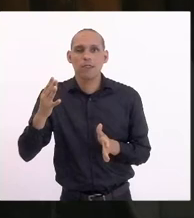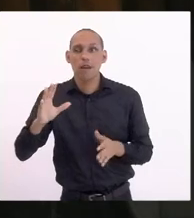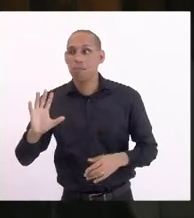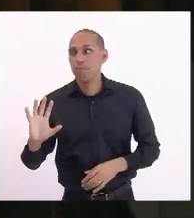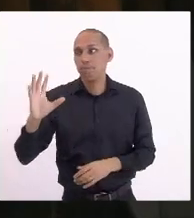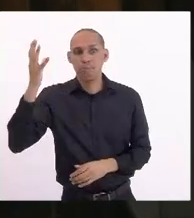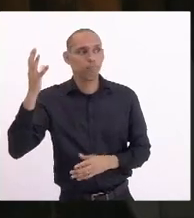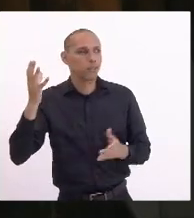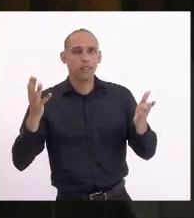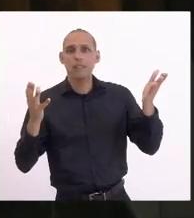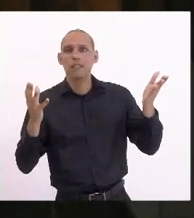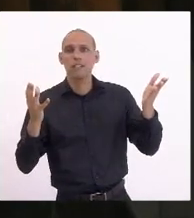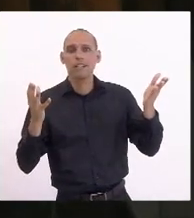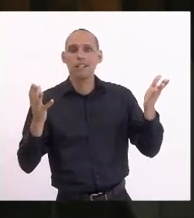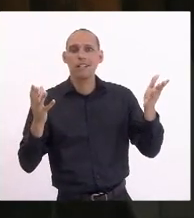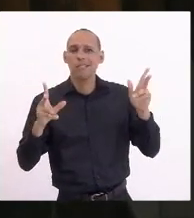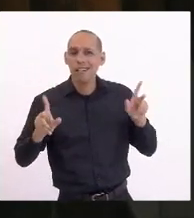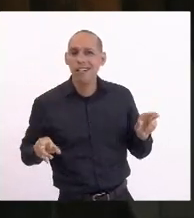uma tragédia,